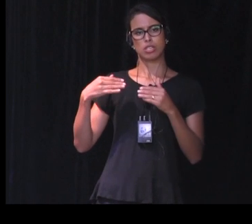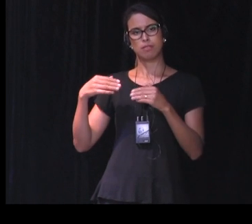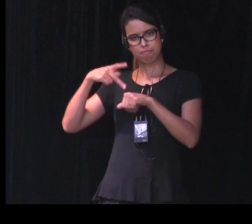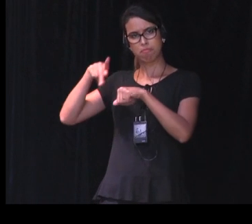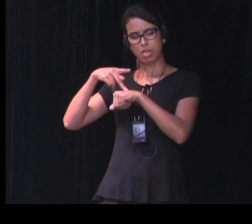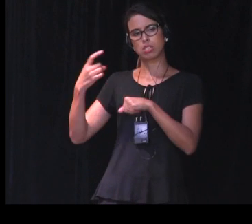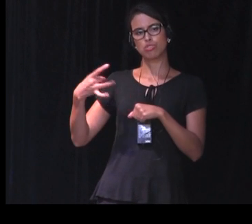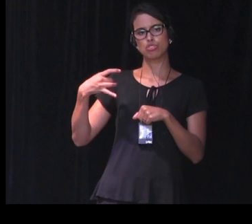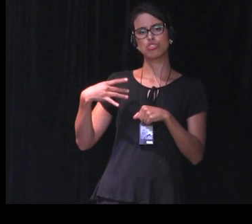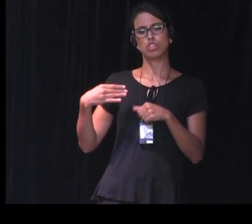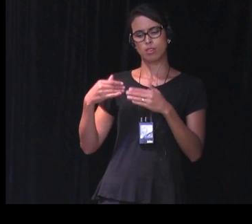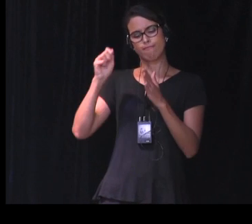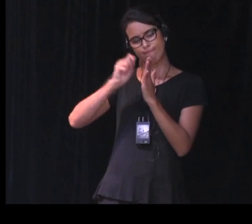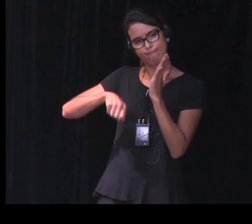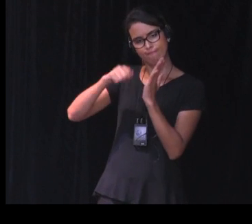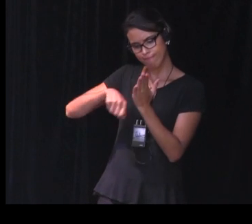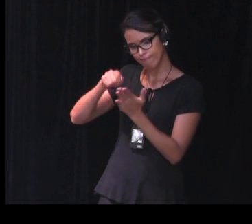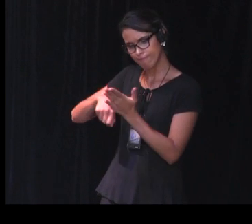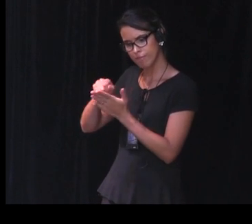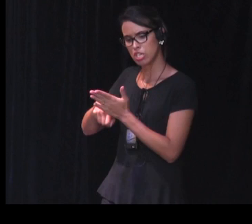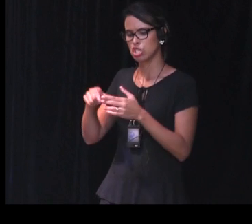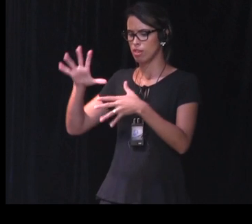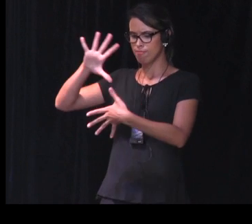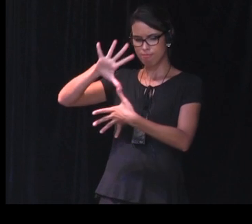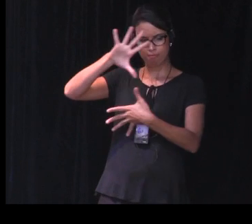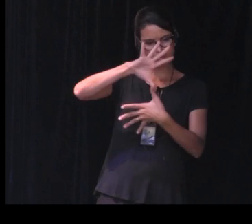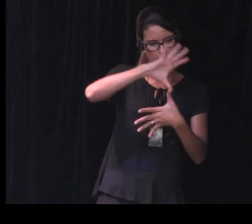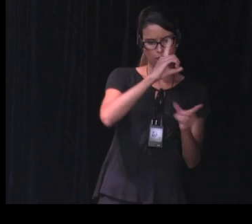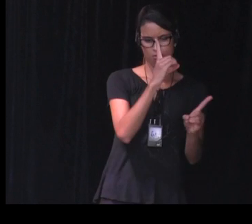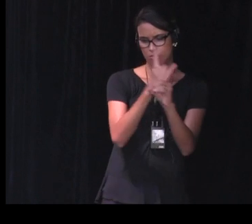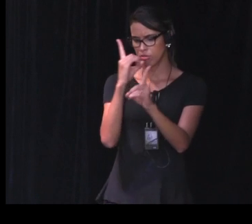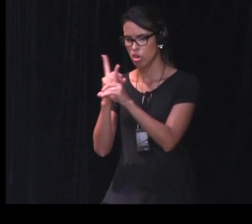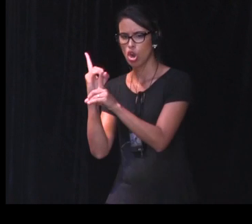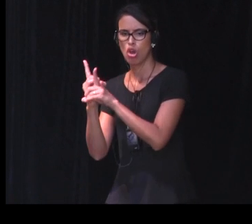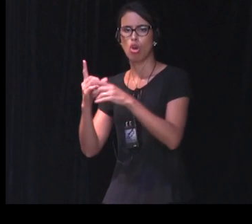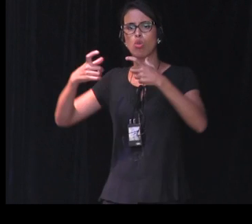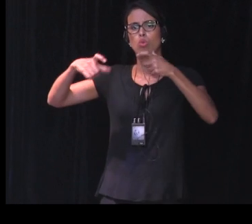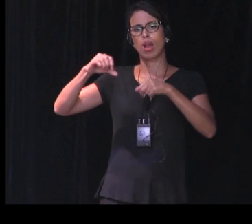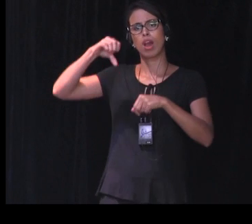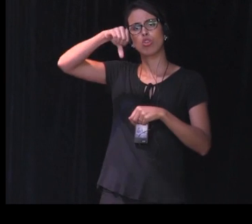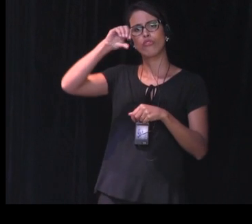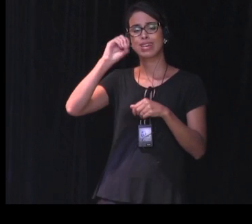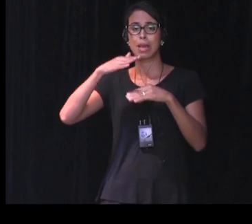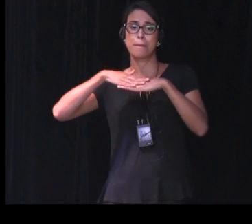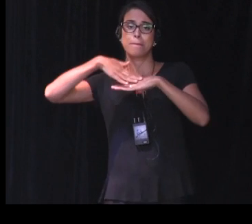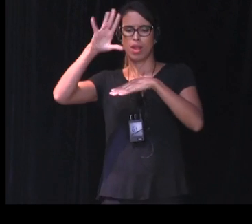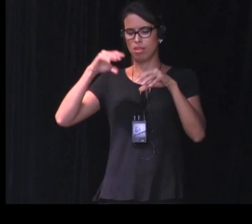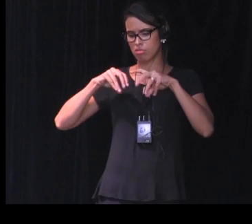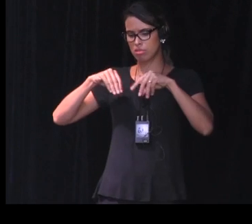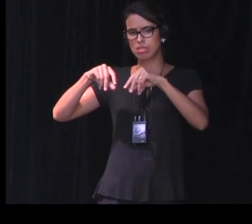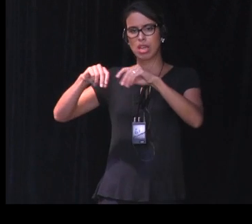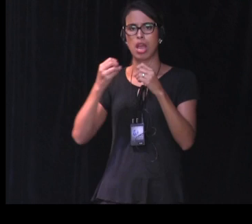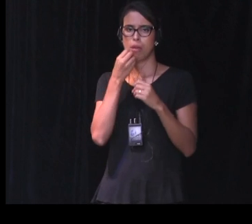Chile já registrou mais de 90 vulcões, a maioria